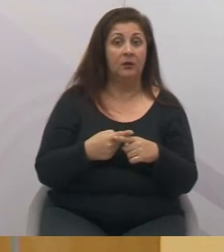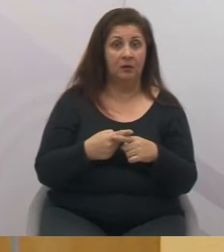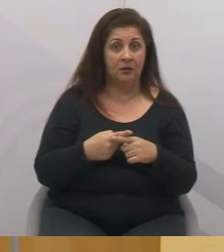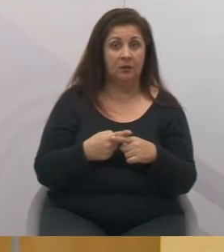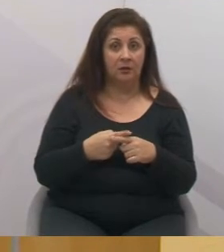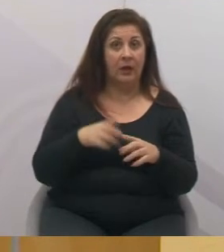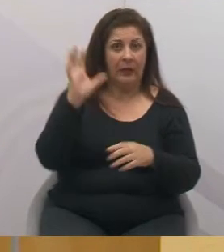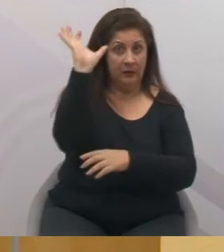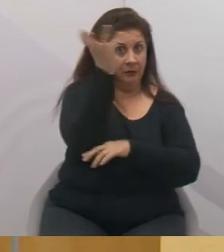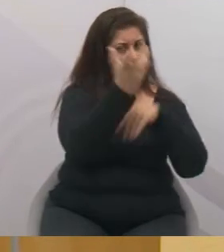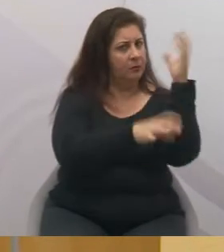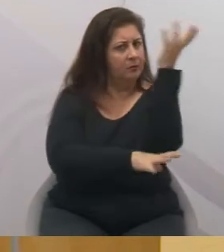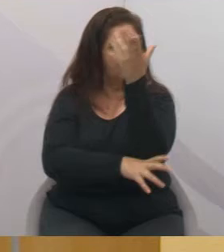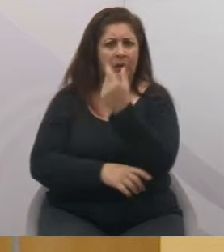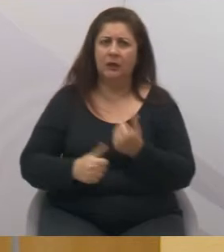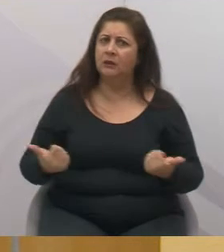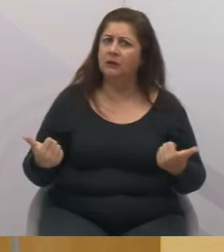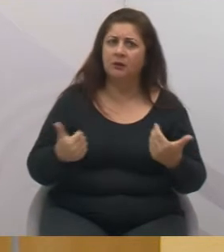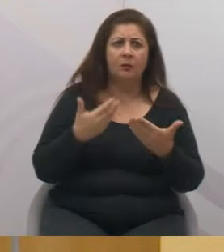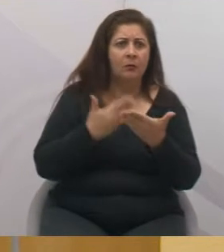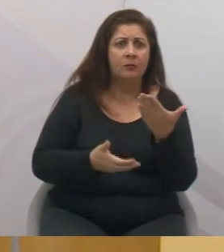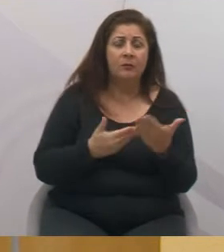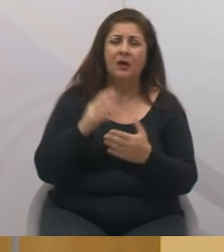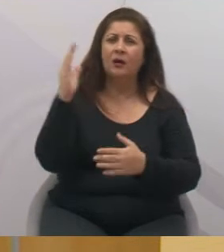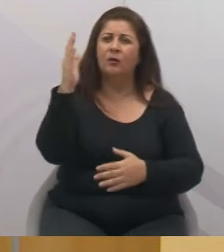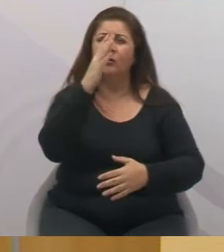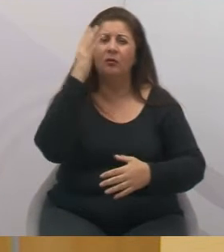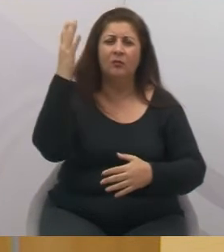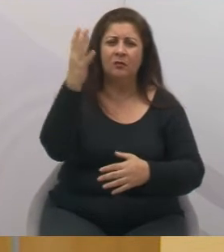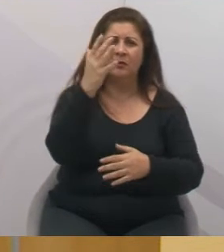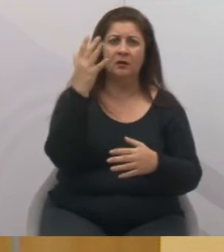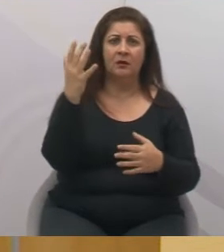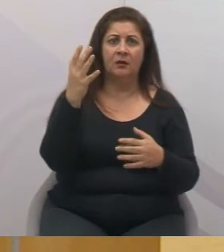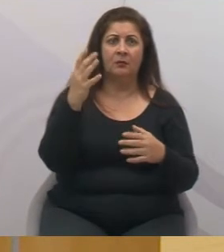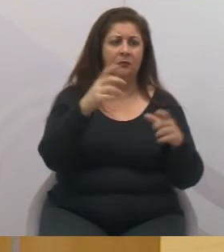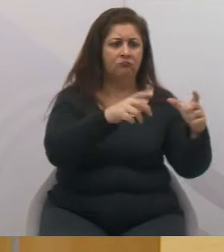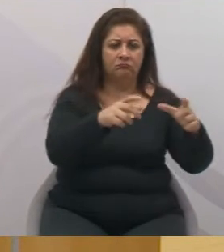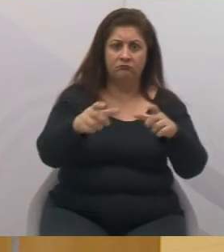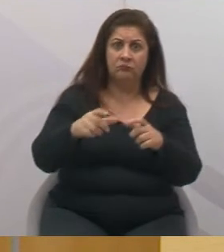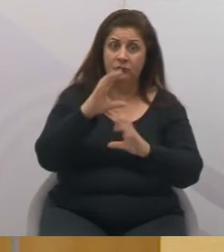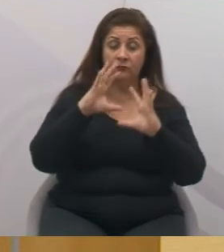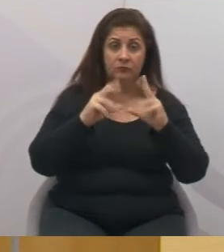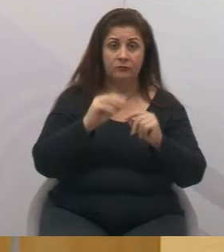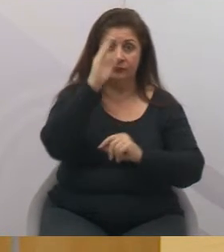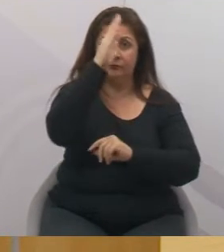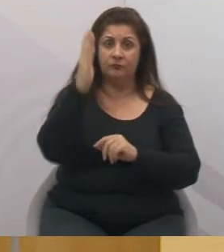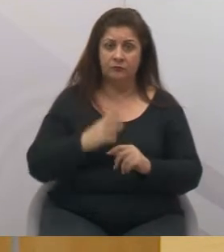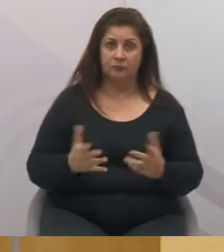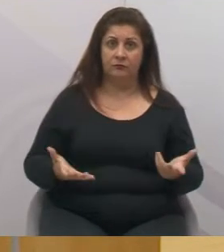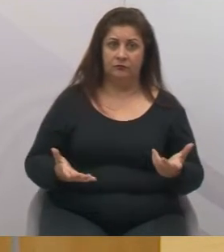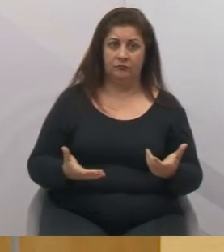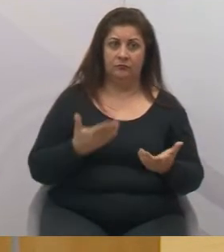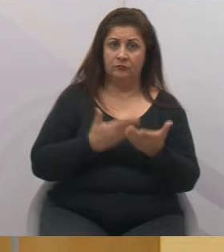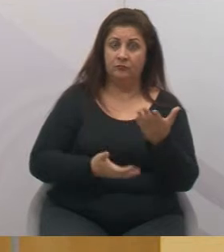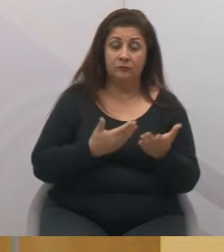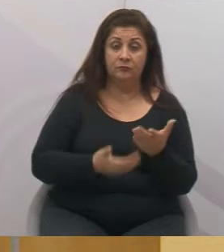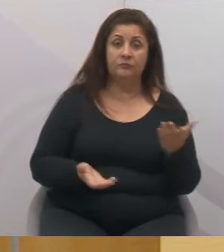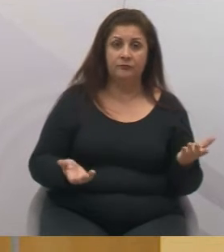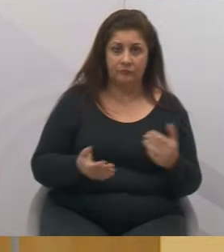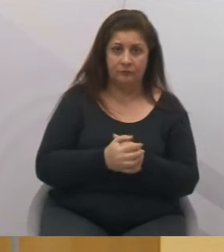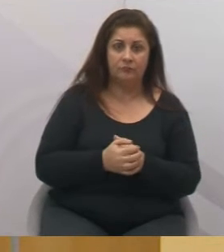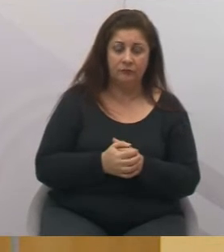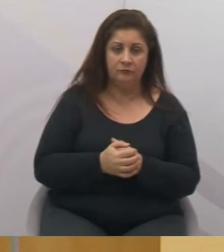da agricultura e sabe como o clima tem mudado nas diversas regiões desse Brasil e influenciado, inclusive,